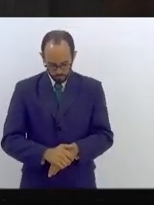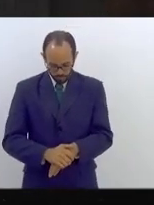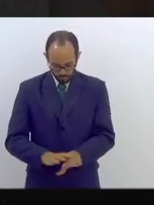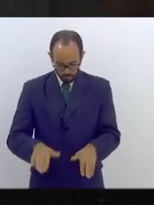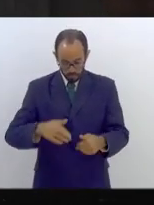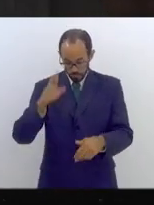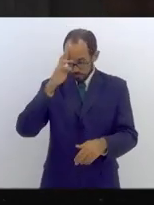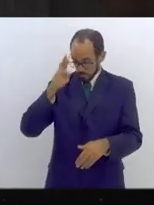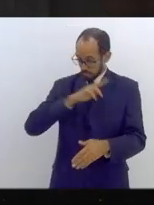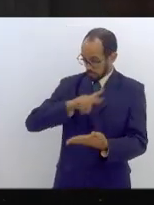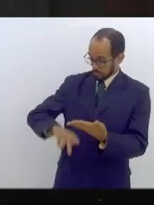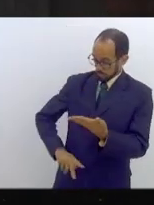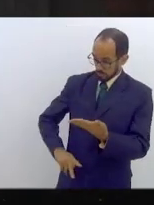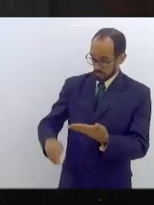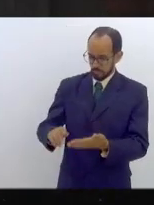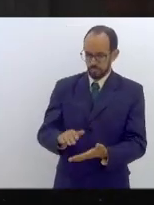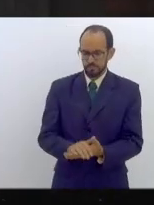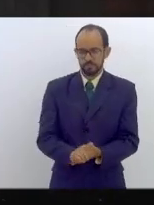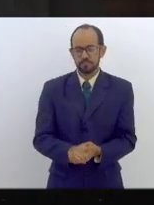Senhora Presidente,